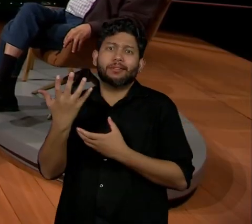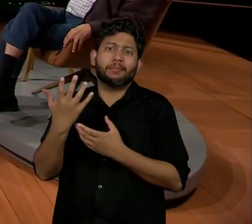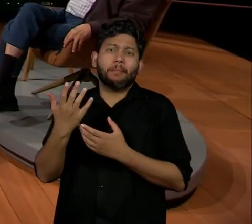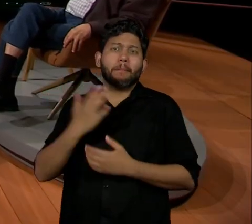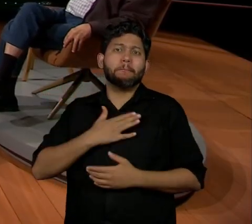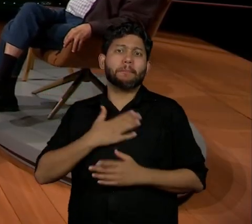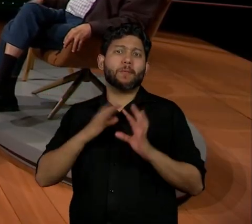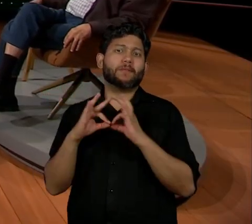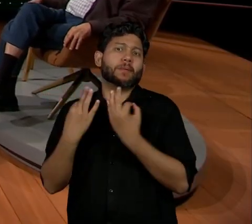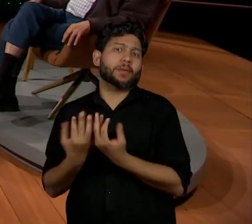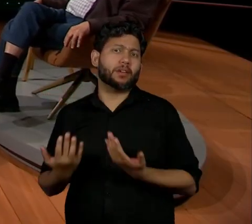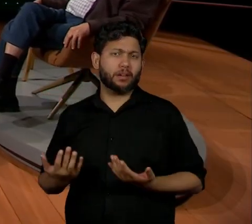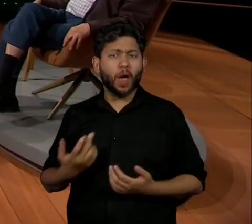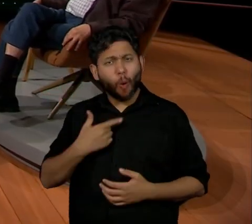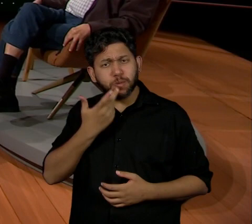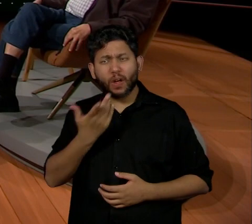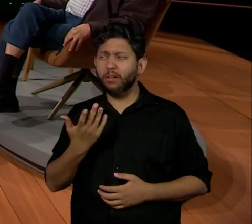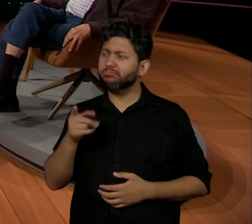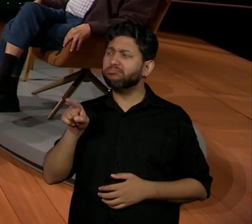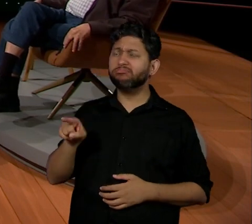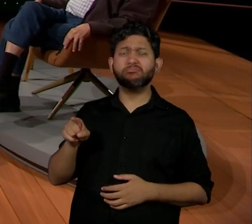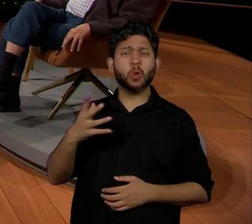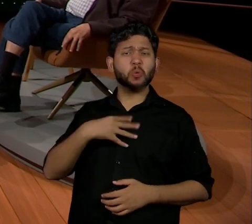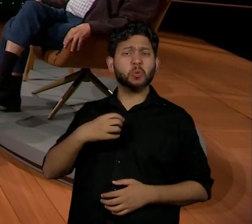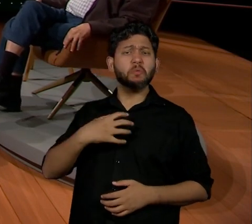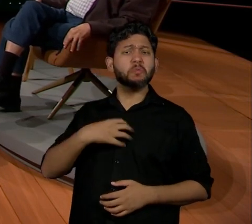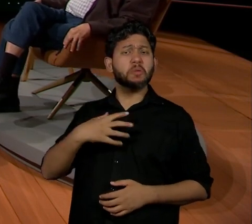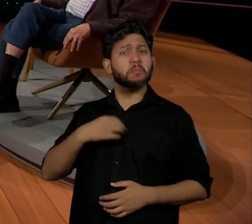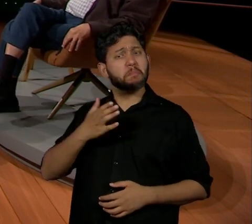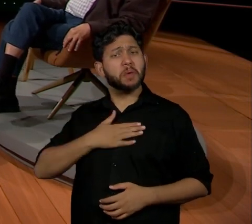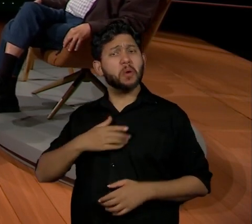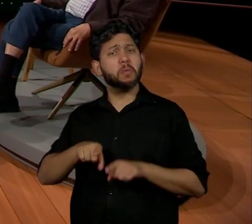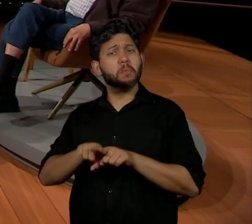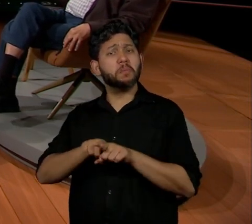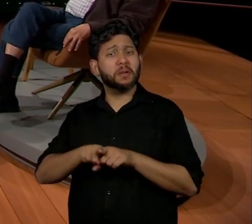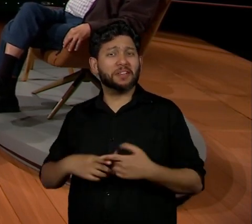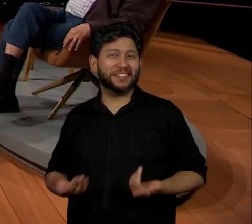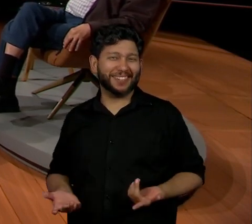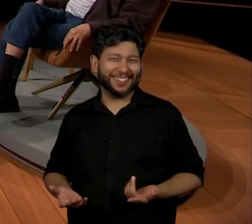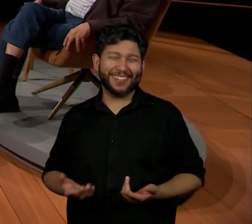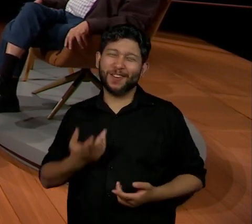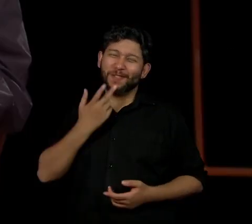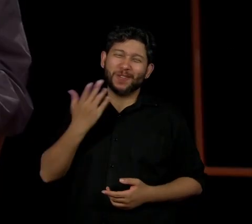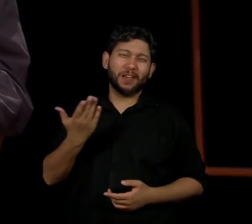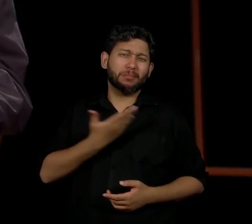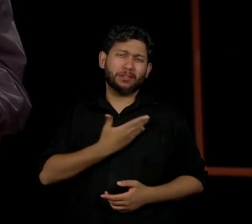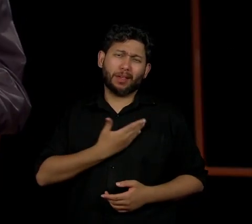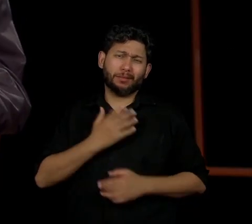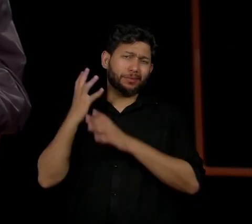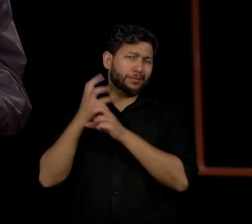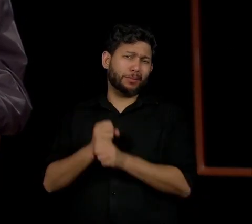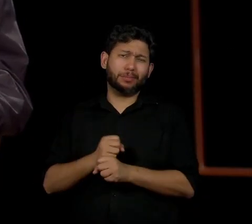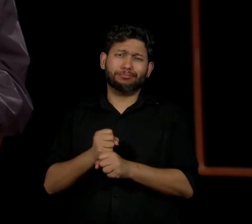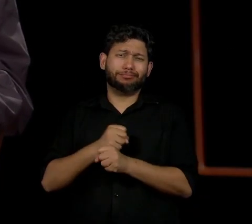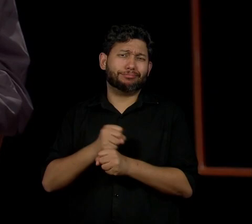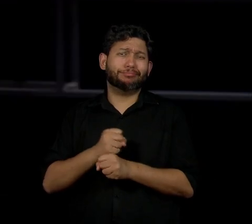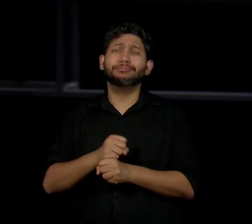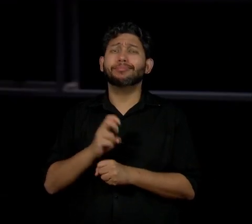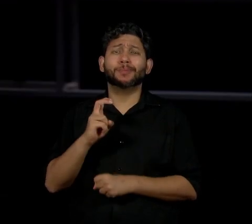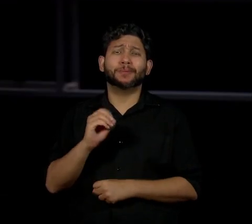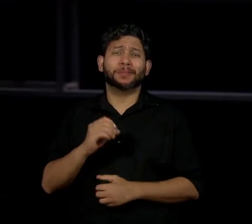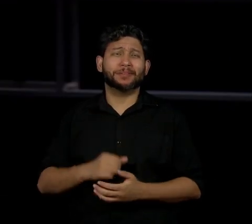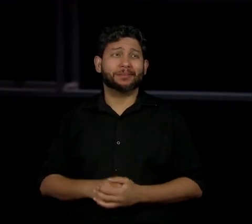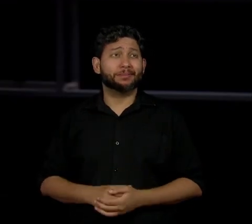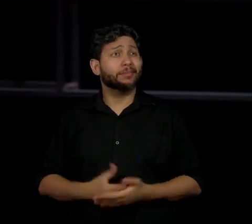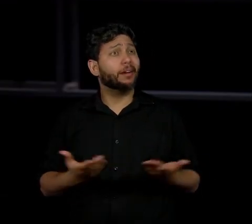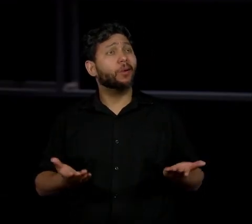Nos tratamos como irmãos, e é isso. É, amizade, como ele disse, de mais de 50 anos. E agora você vai ter que